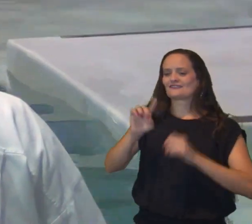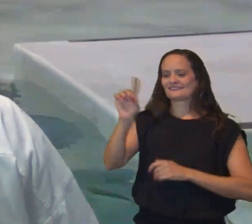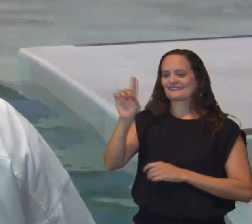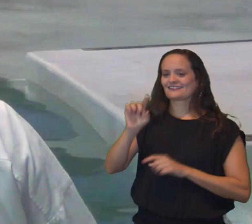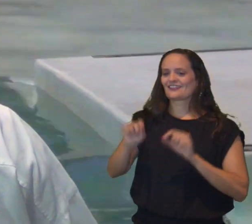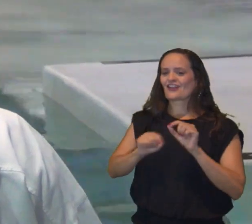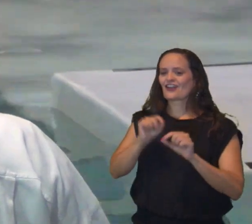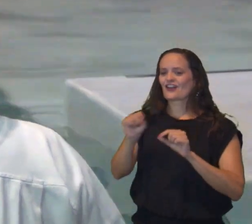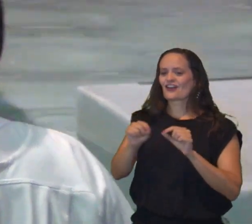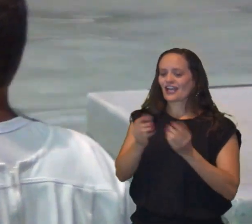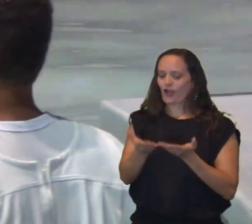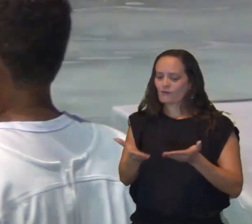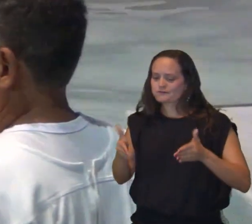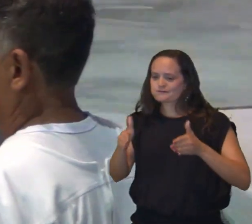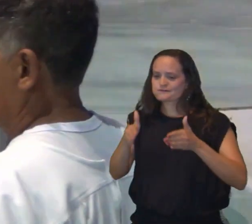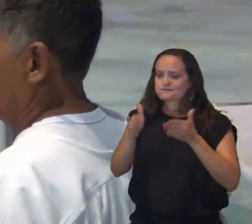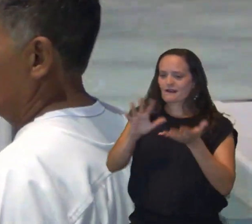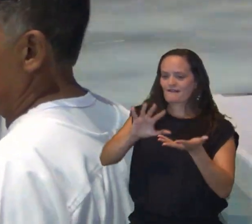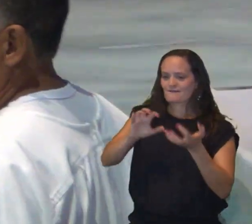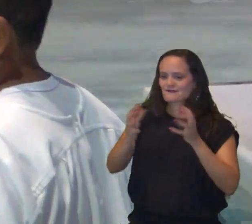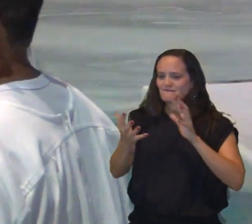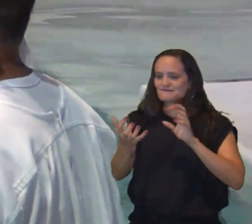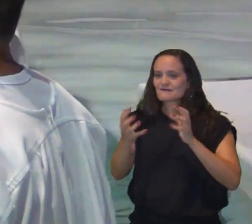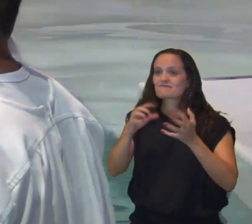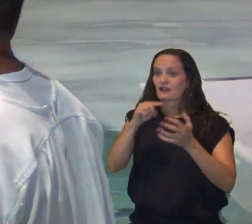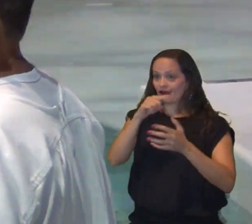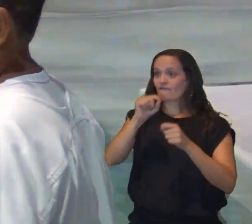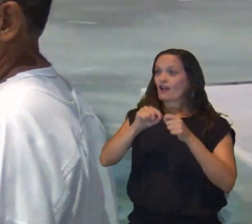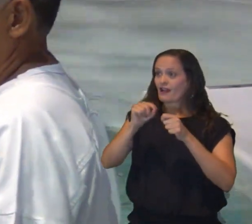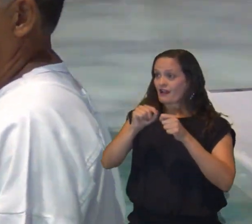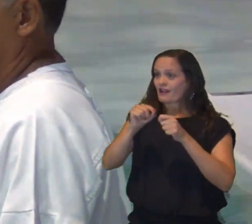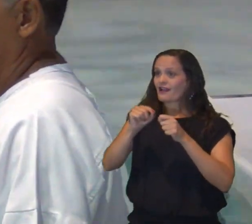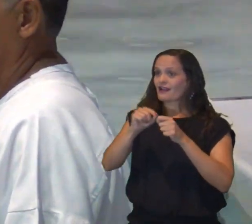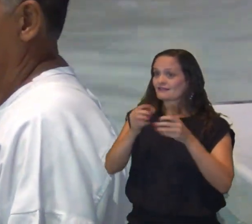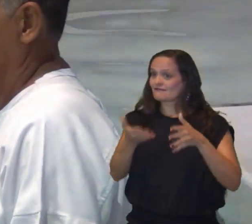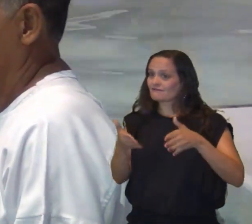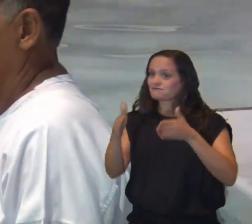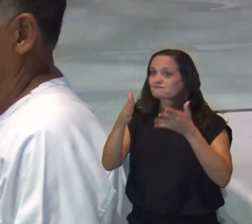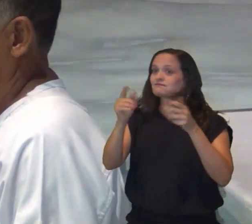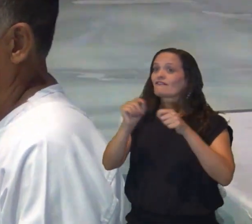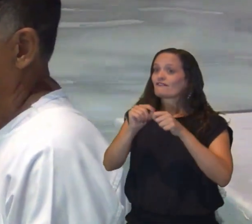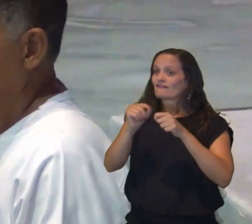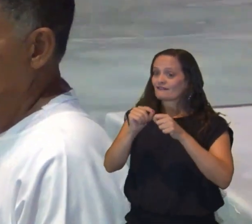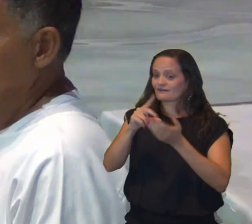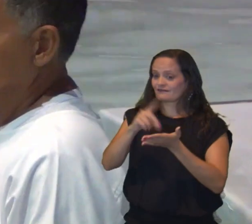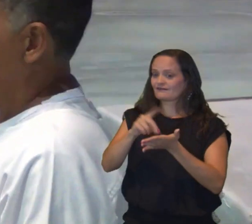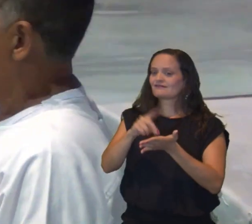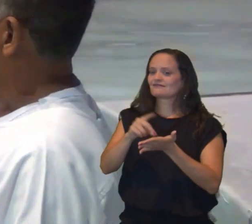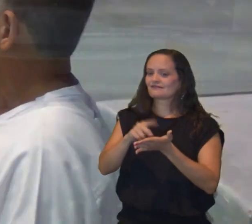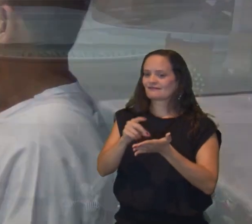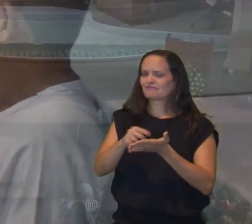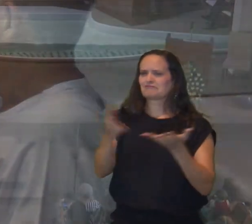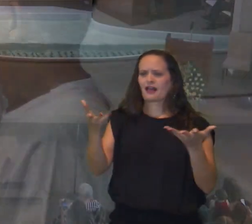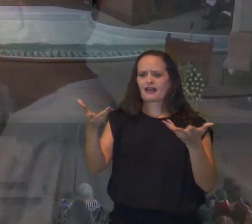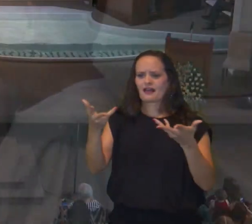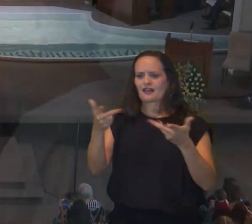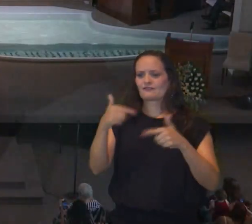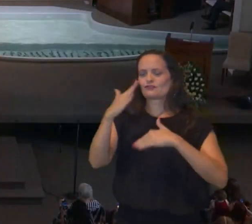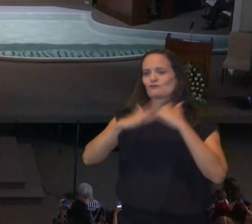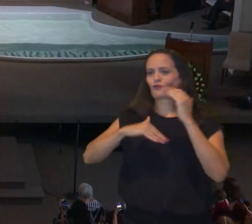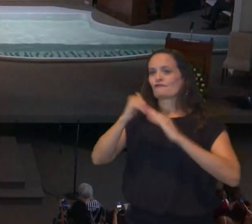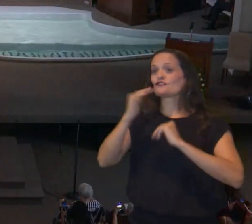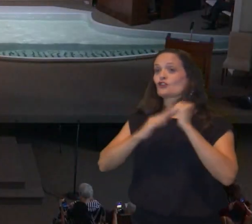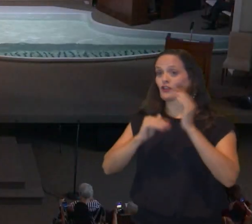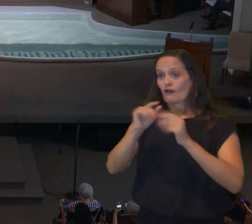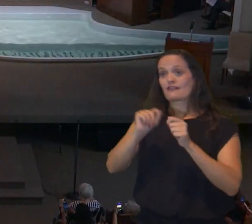oleiro, aquele que trabalha o barro, que molda o barro e faz como quer. É um profissional